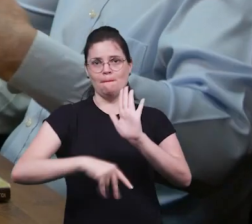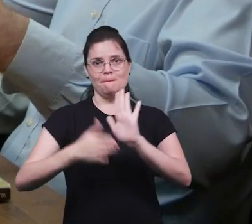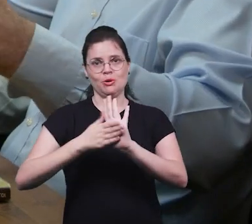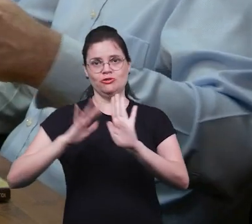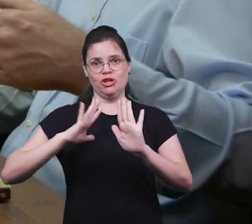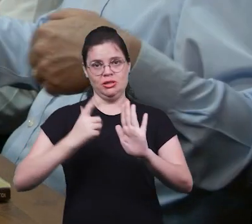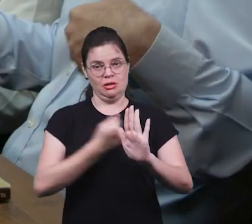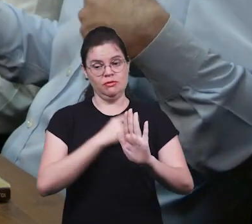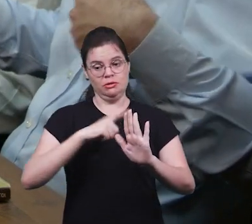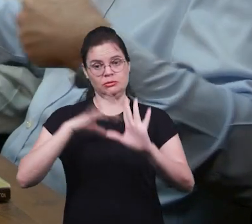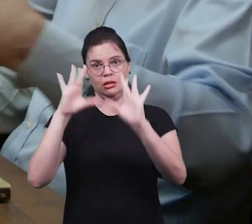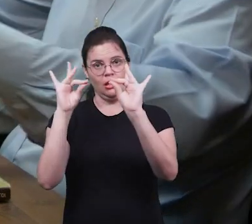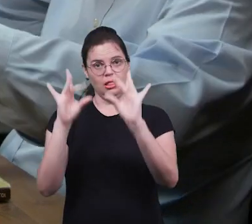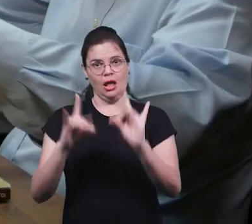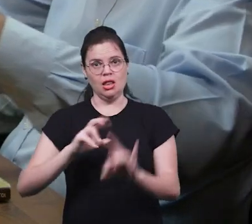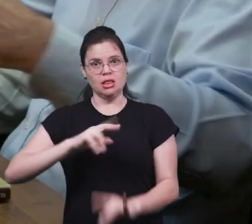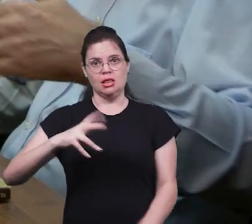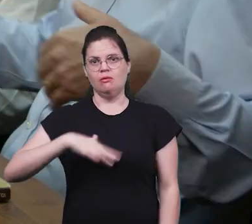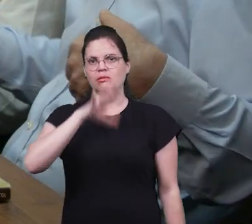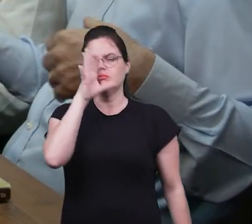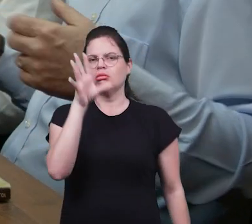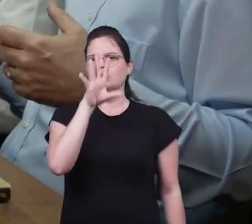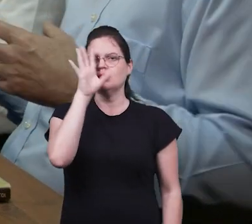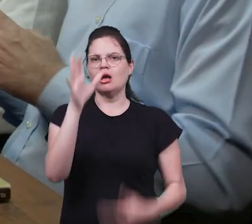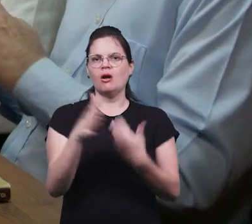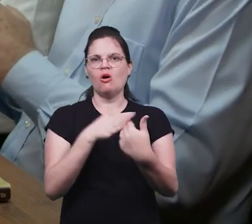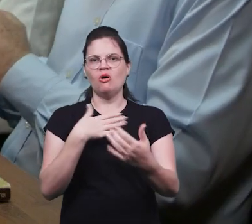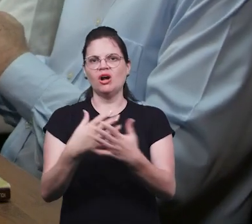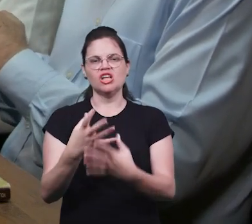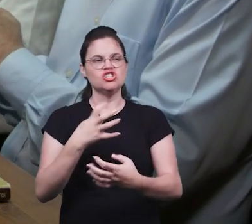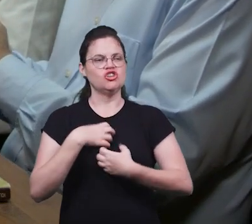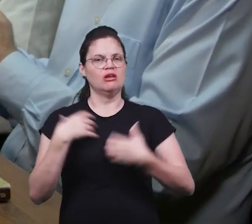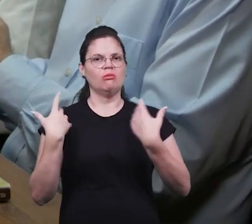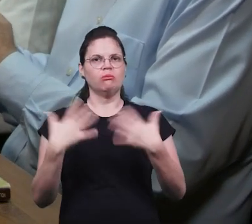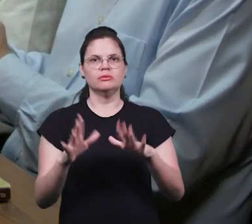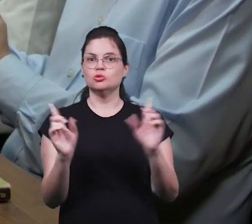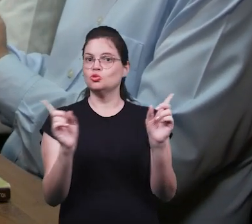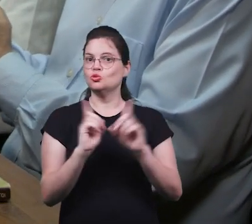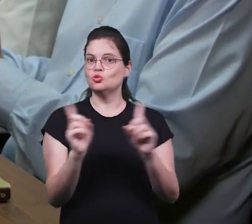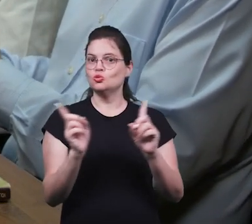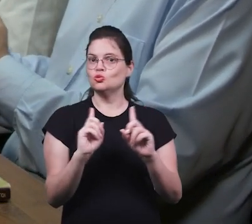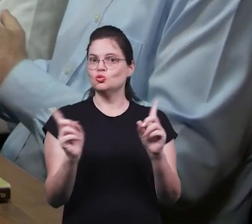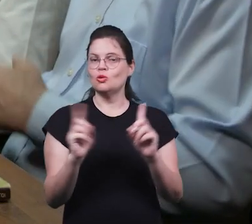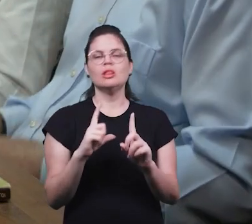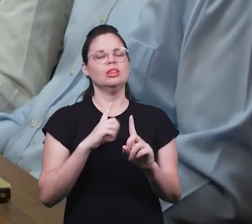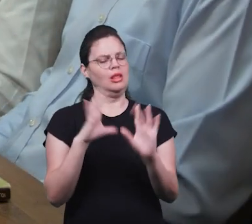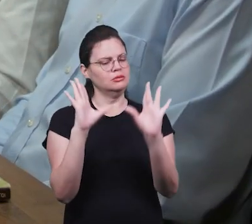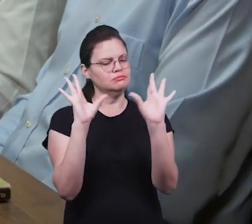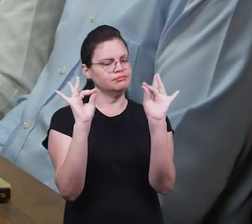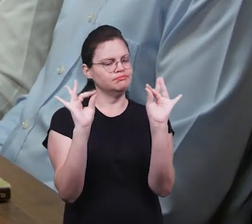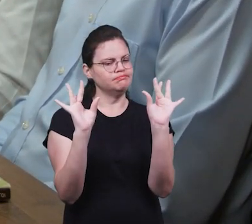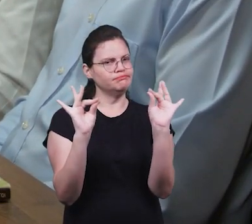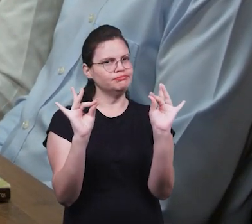qualquer maneira, faz de qualquer jeito. Não, o Senhor tem os detalhes que precisam